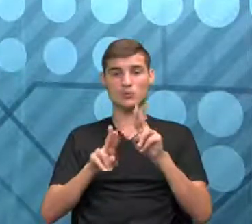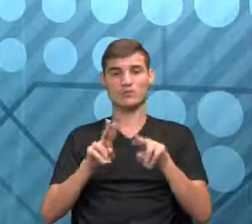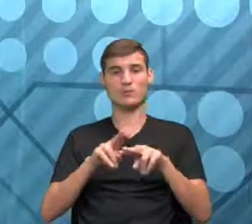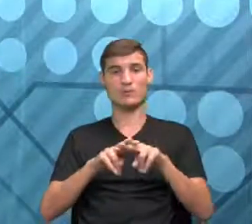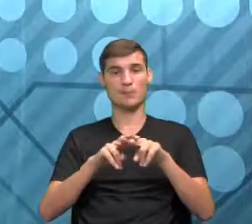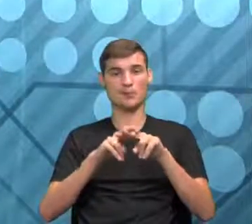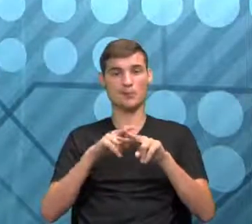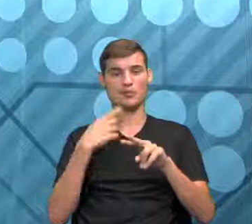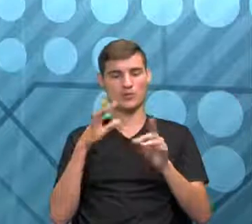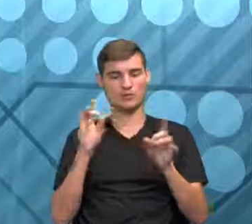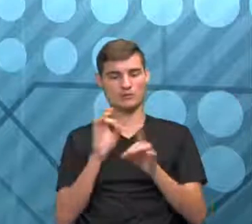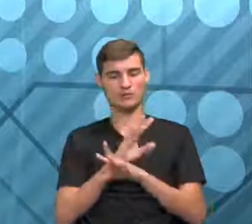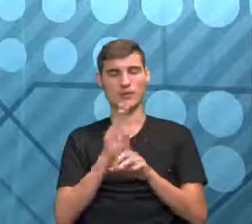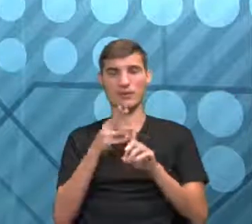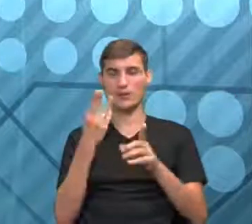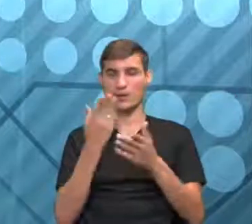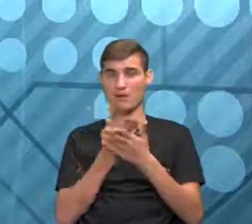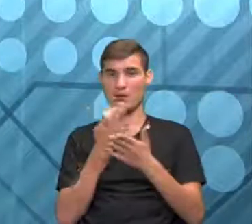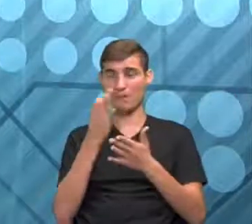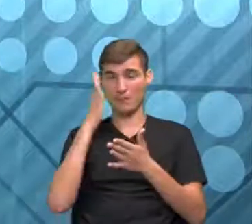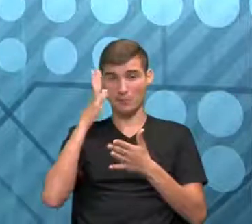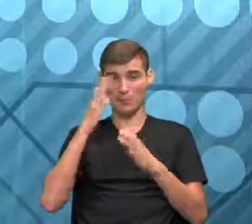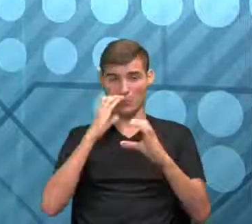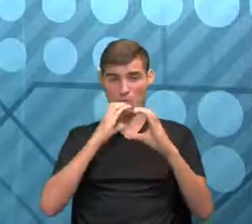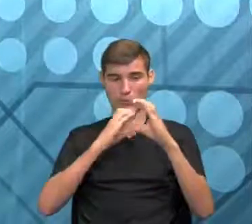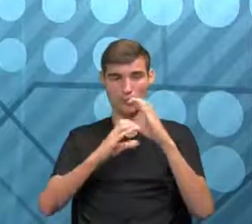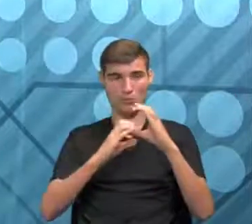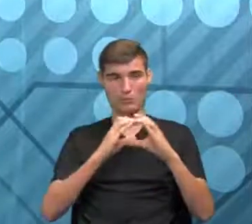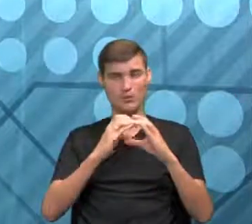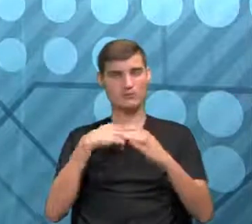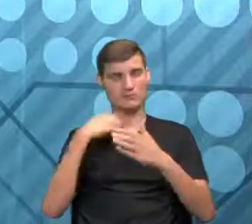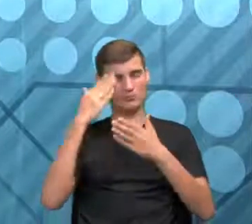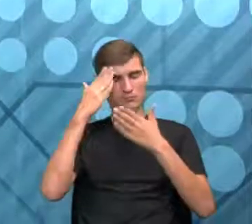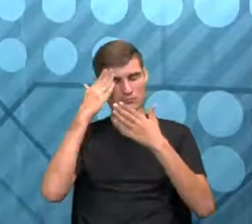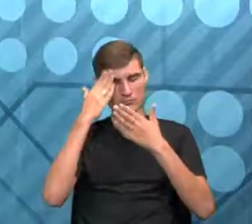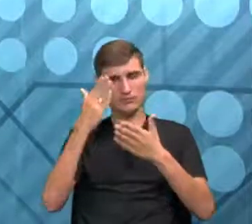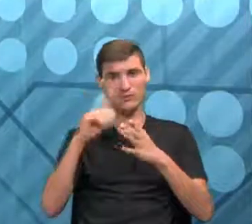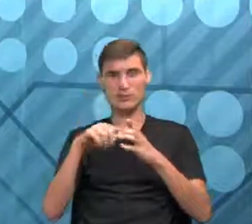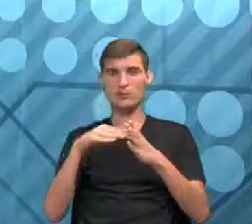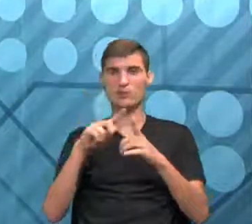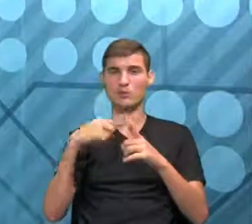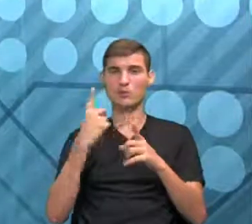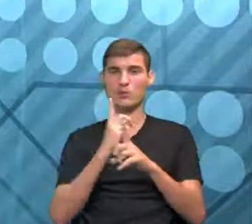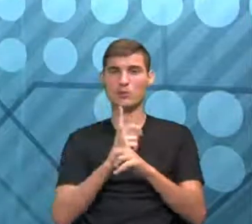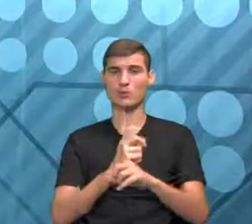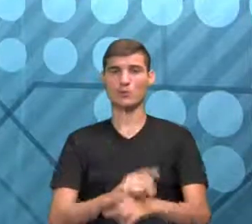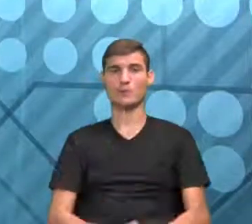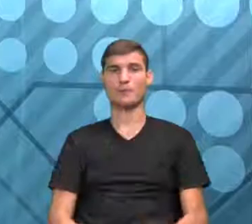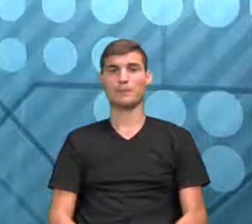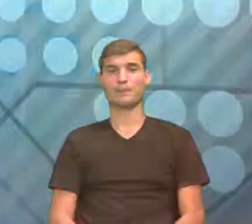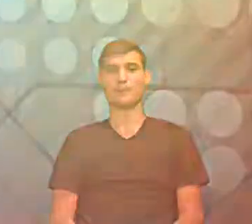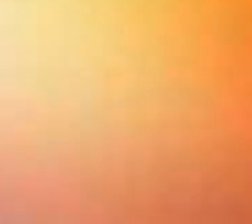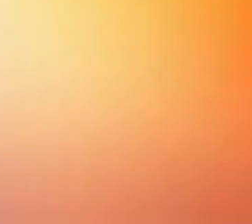Então, essa foi a nossa terceira aula de princípios de telecomunicação. Muito obrigado e até o nosso próximo encontro.